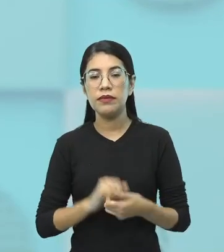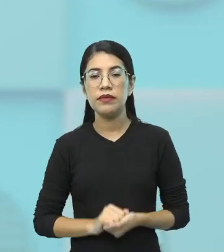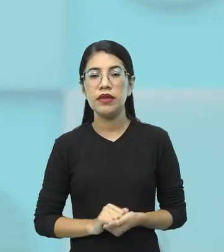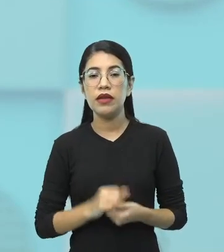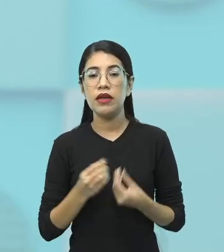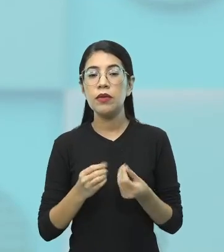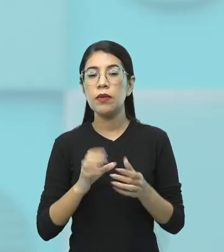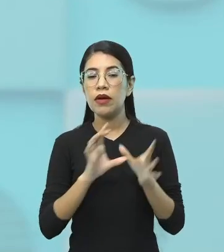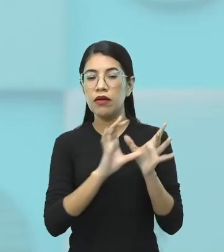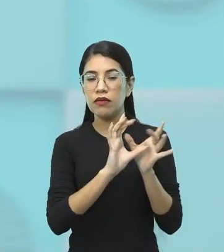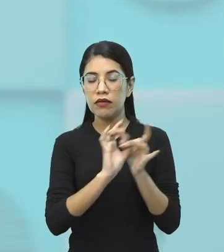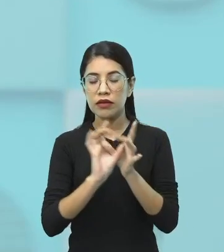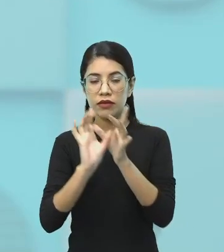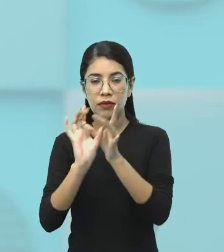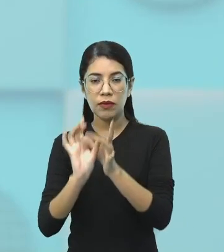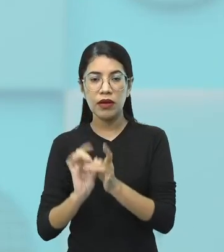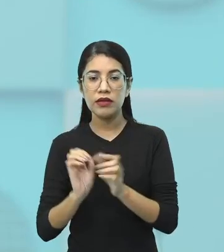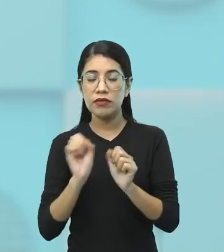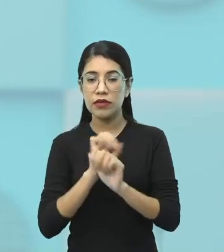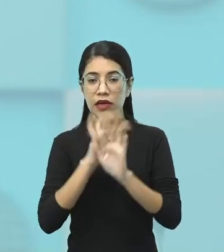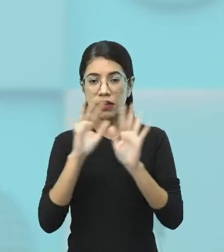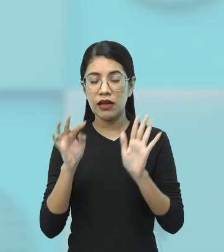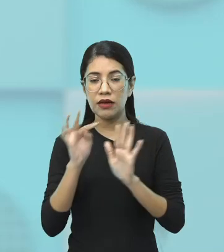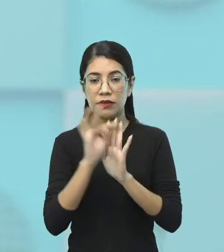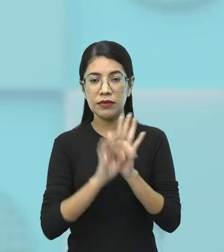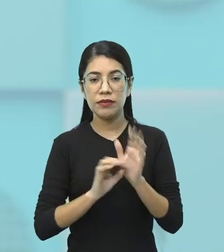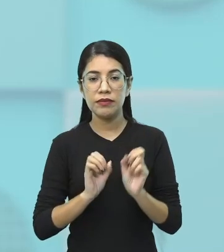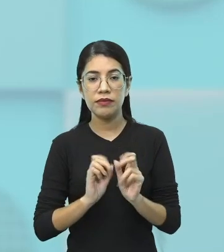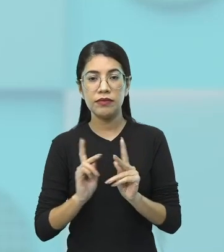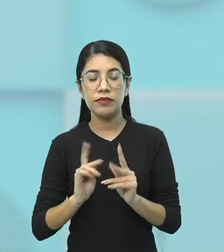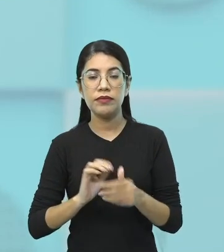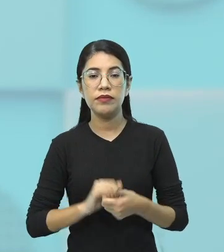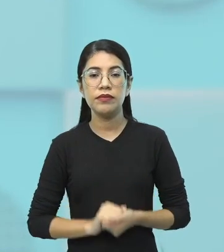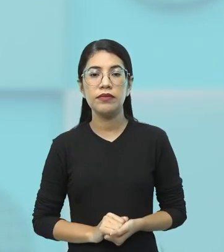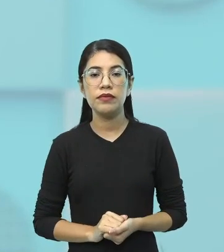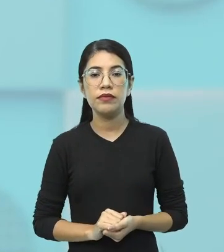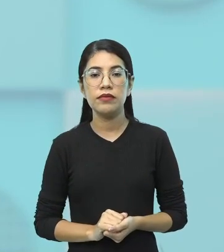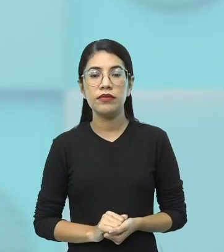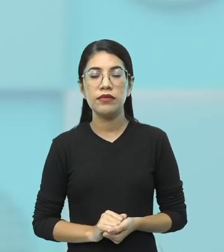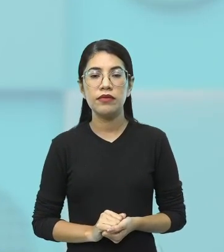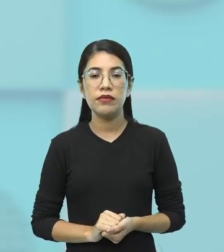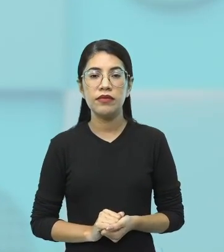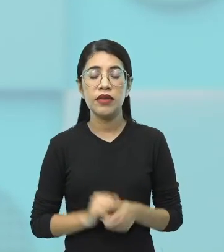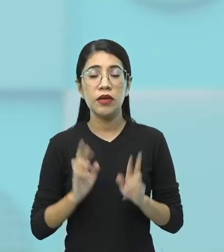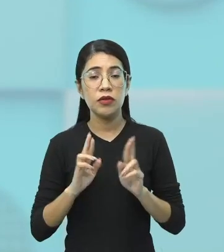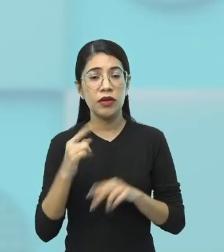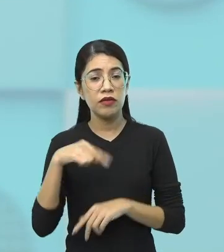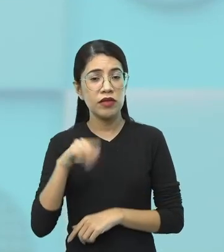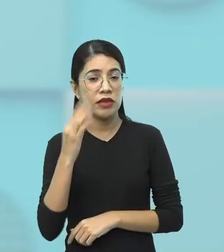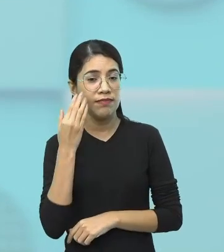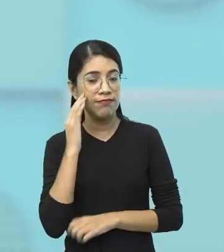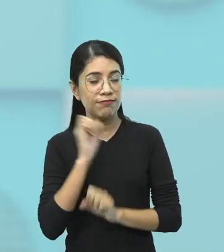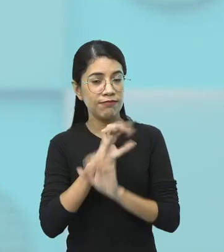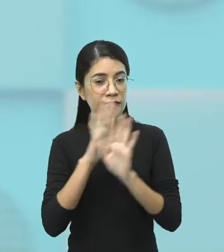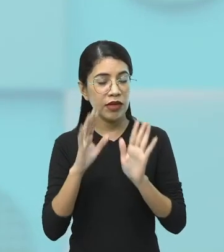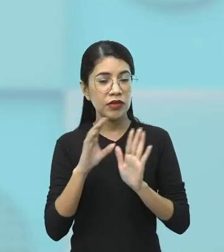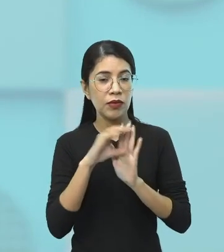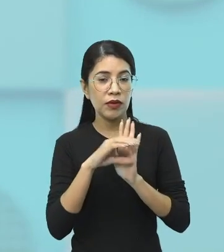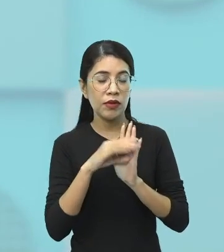termos, dando uma coerência e a coesão do nosso texto. Certo, pessoal? Bom, espero que vocês tenham entendido o nosso